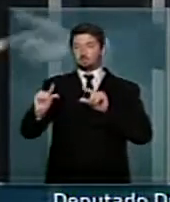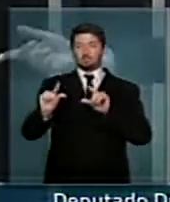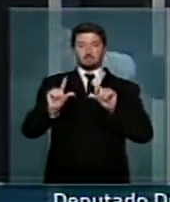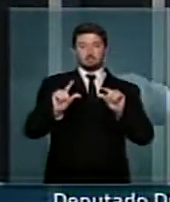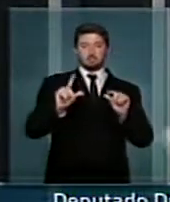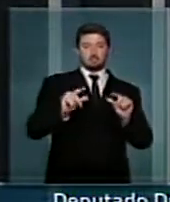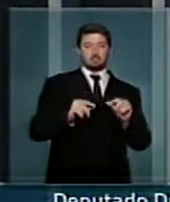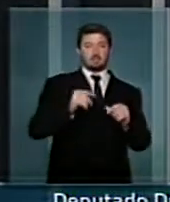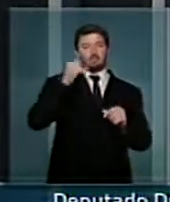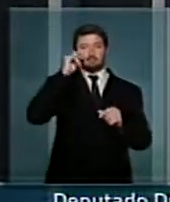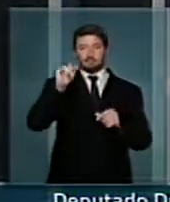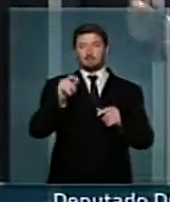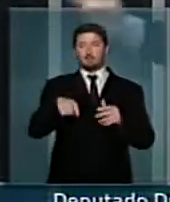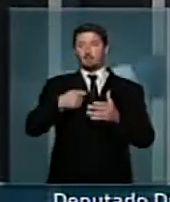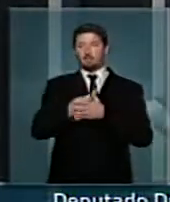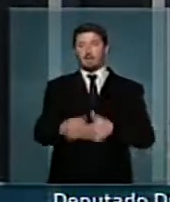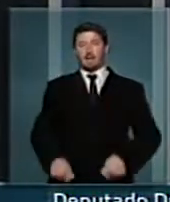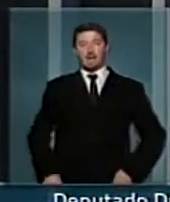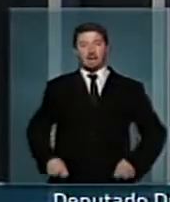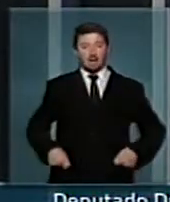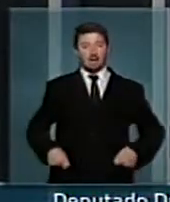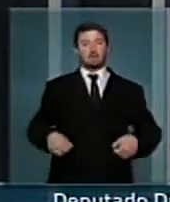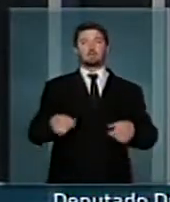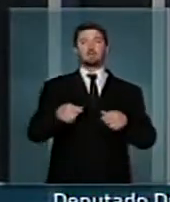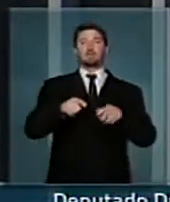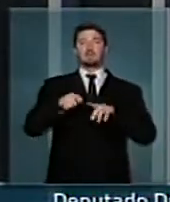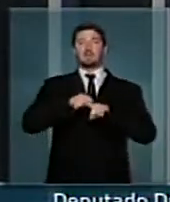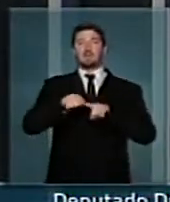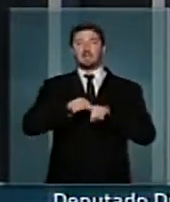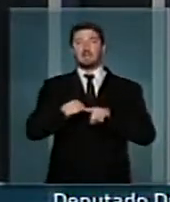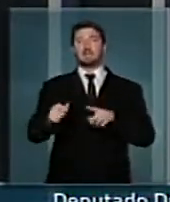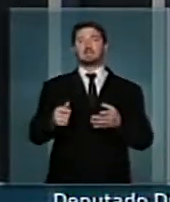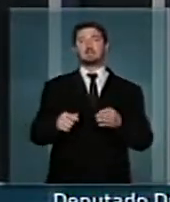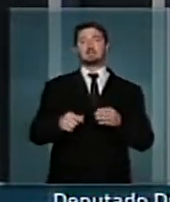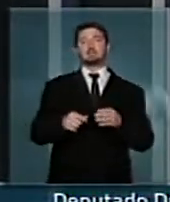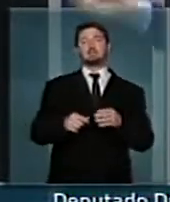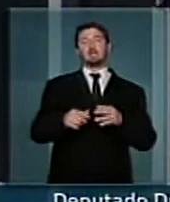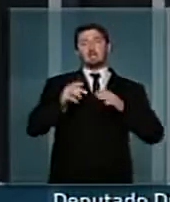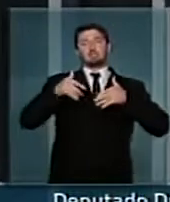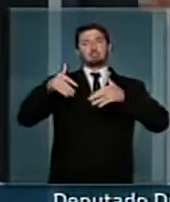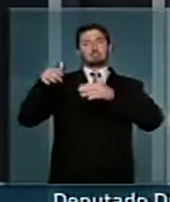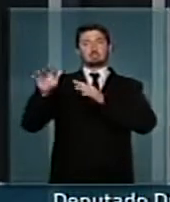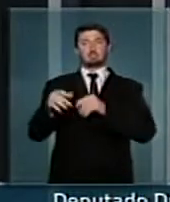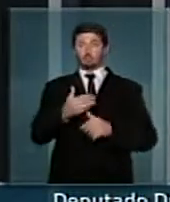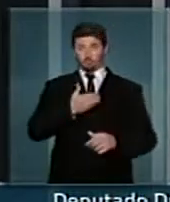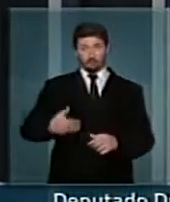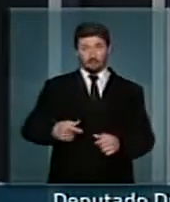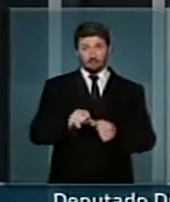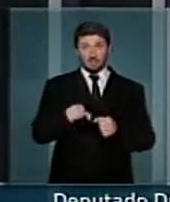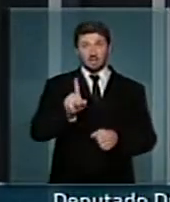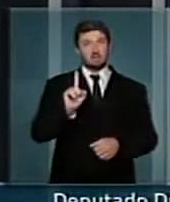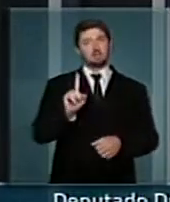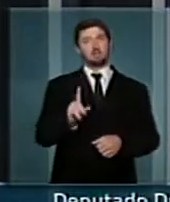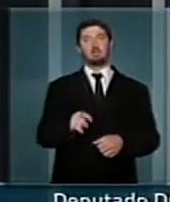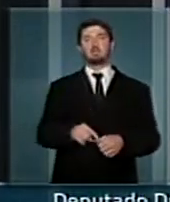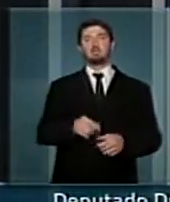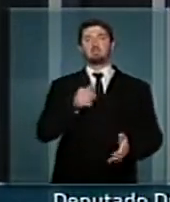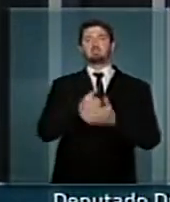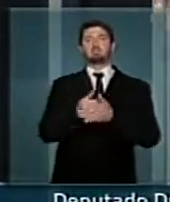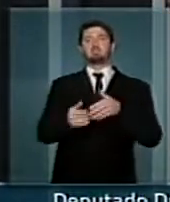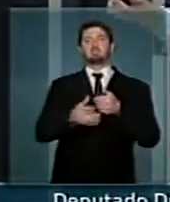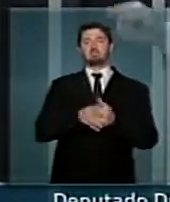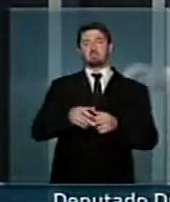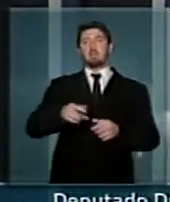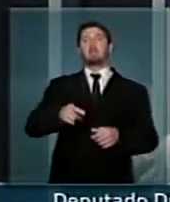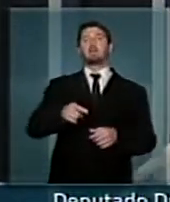ele evita de comprar uma calça, um sapato, um tênis, passa isso lá para frente. O governo não, o governo manda a conta para o